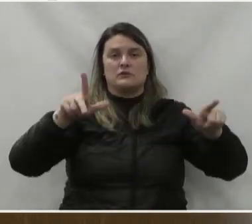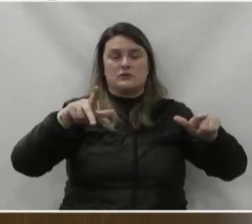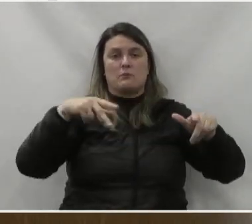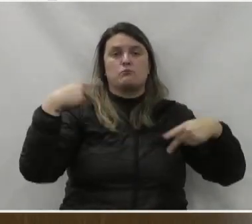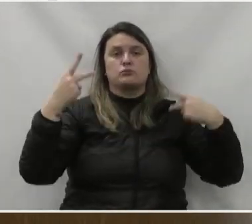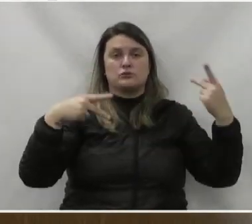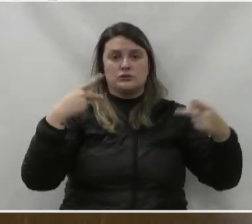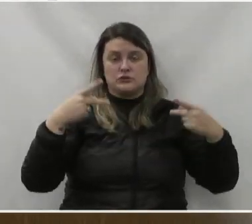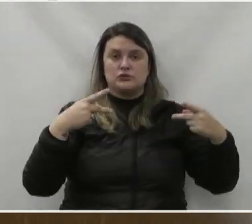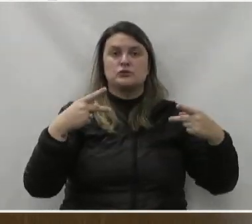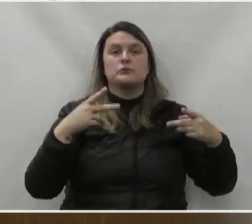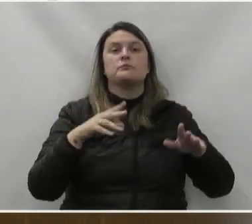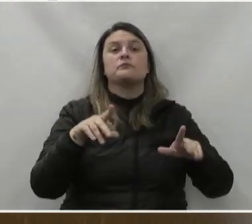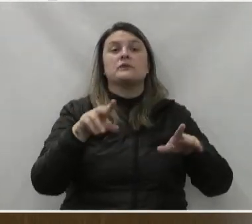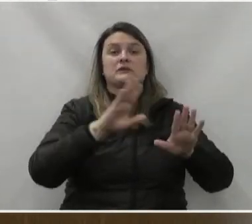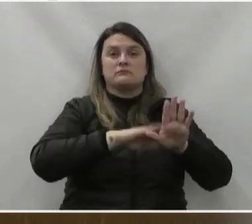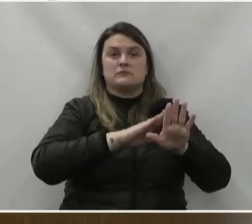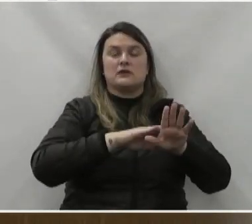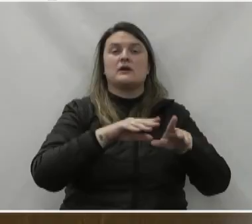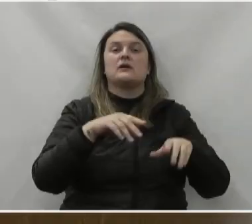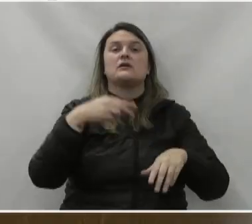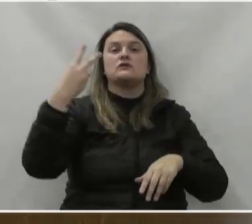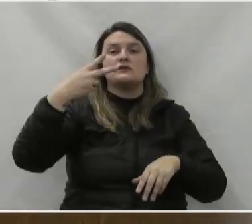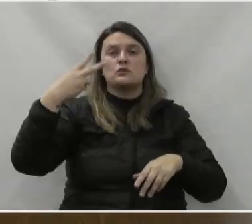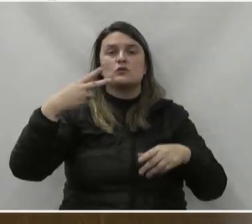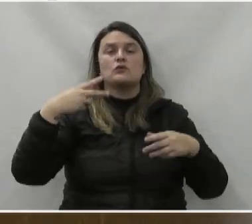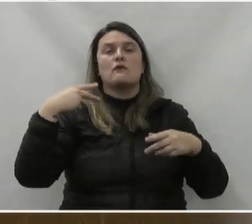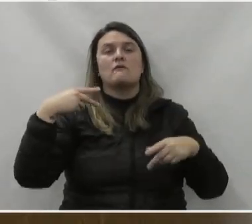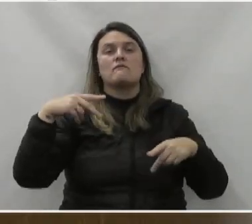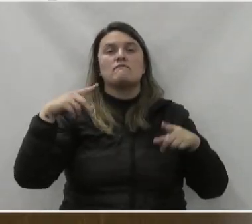político-ideológica, e o segundo, violência política de gênero.